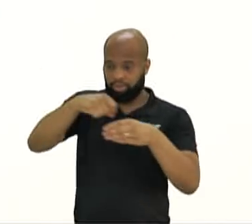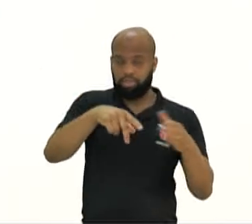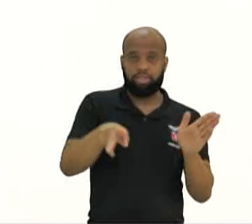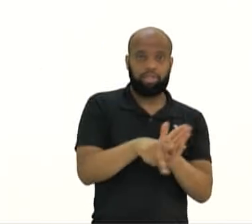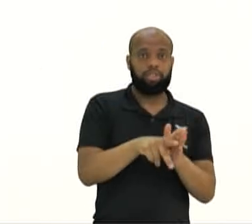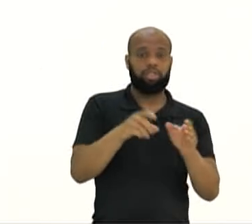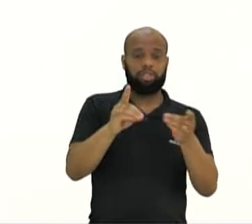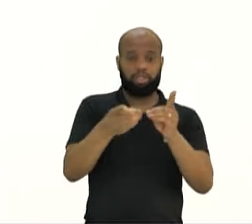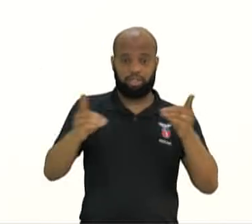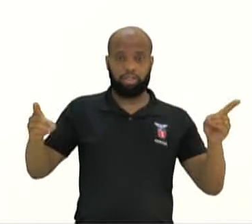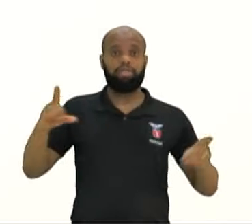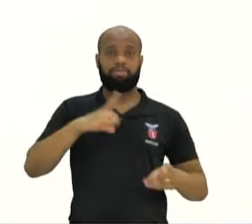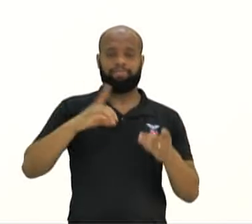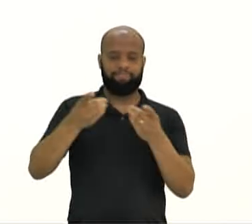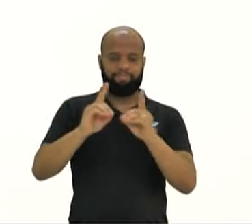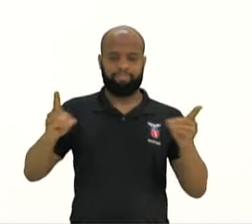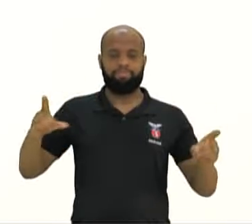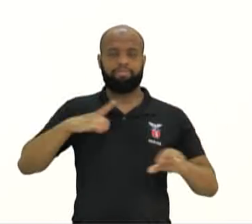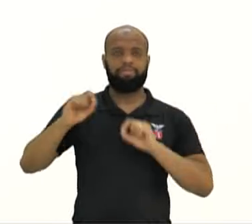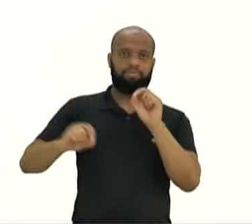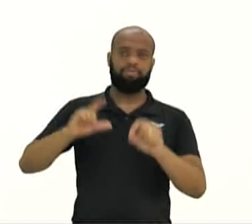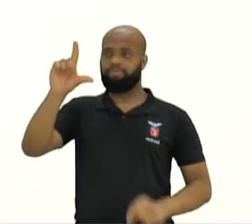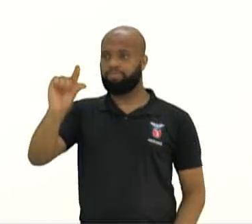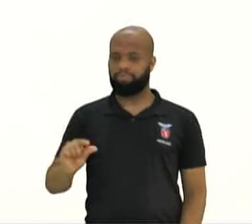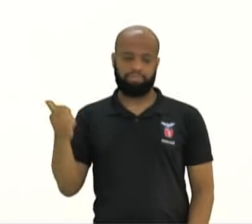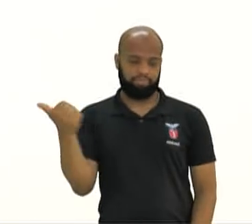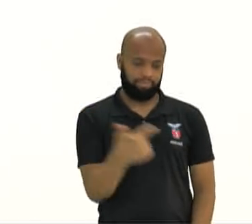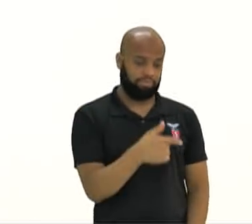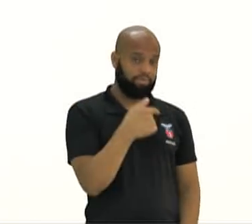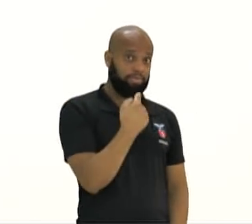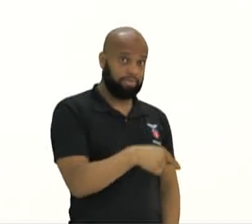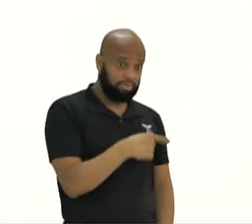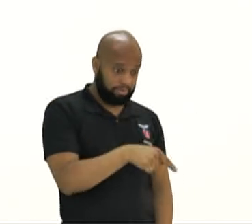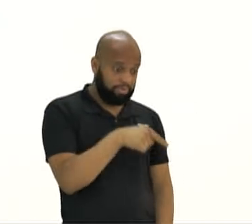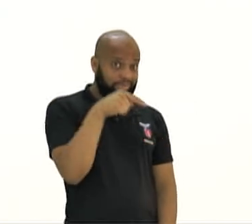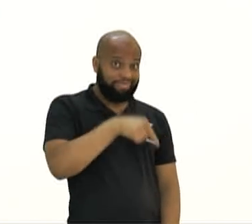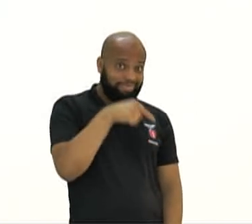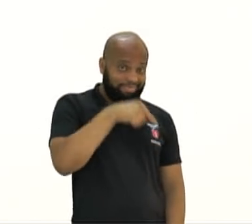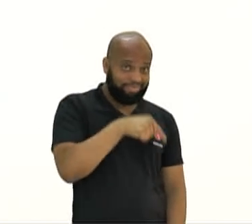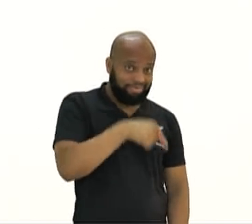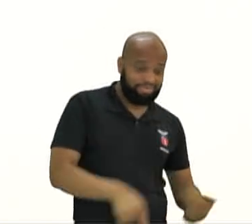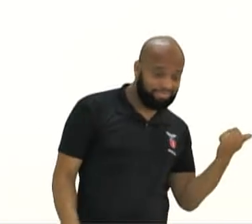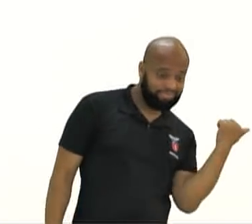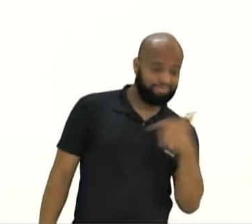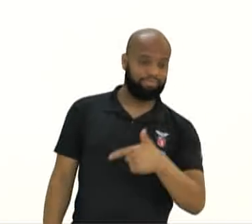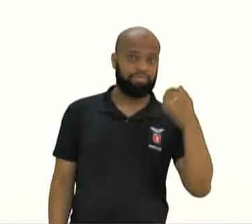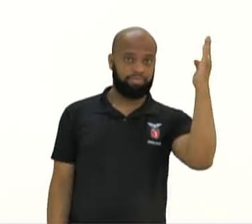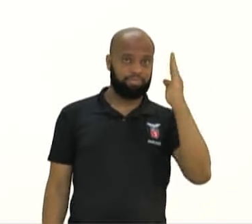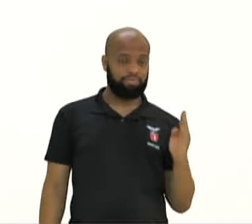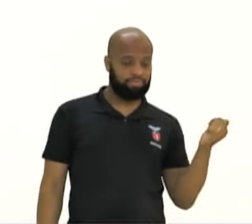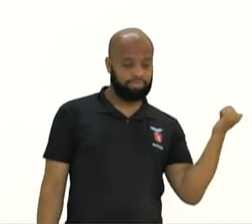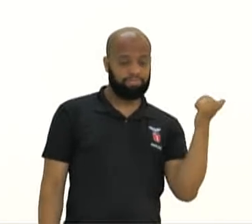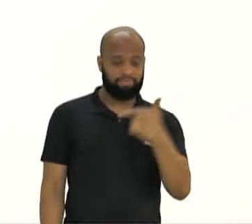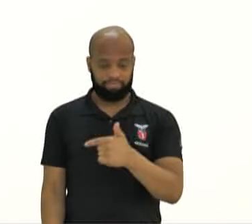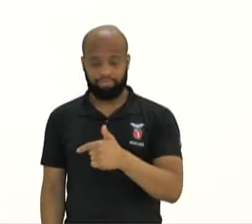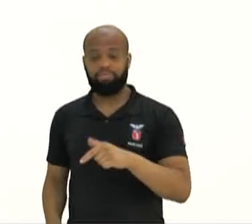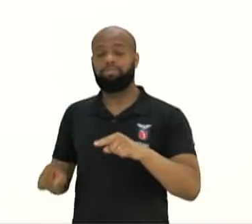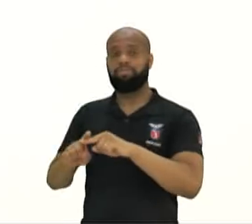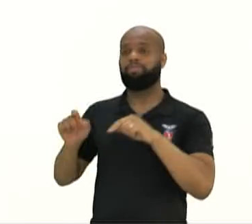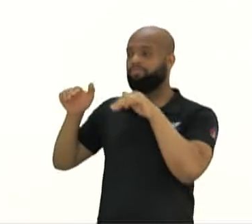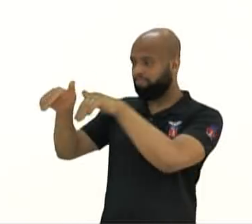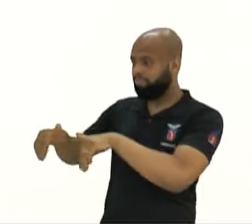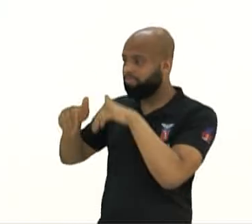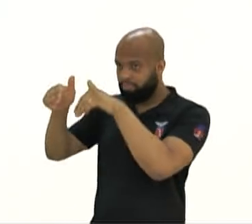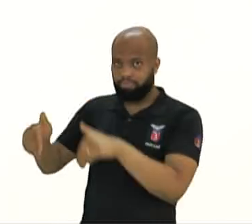deserto gigantesco que tem lá, é inferior à nossa. Nós temos áreas agrícolas maiores. Mas a Austrália é uma forte concorrente do Brasil no mercado